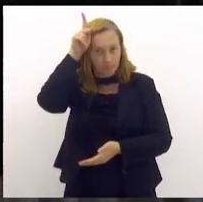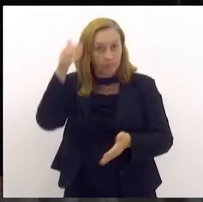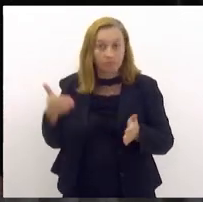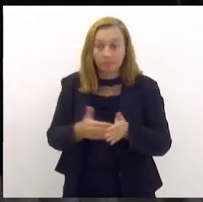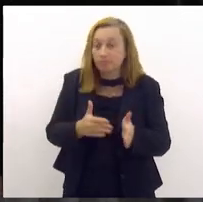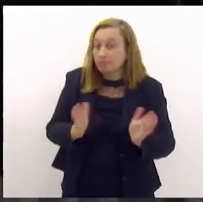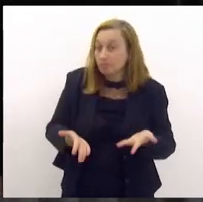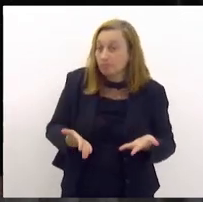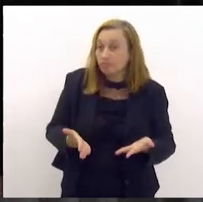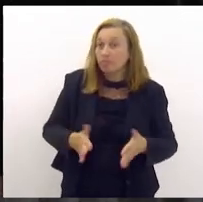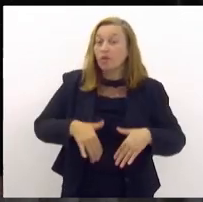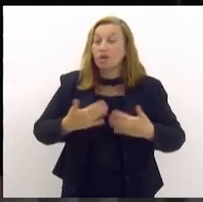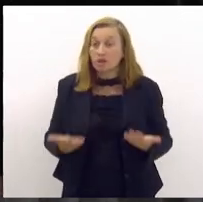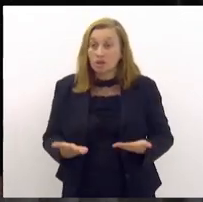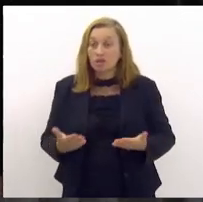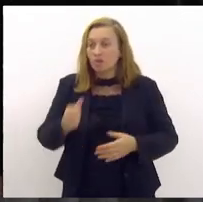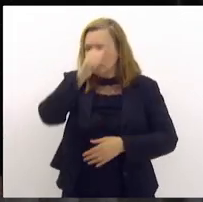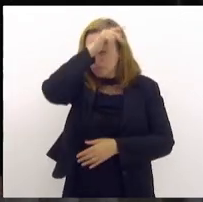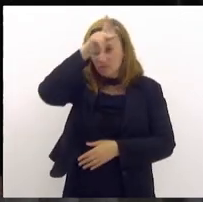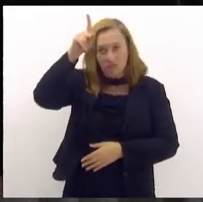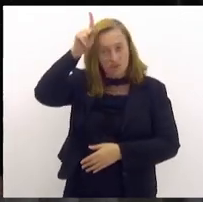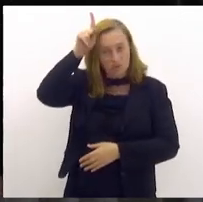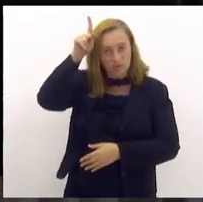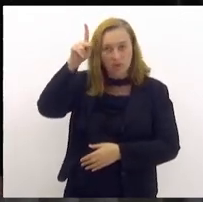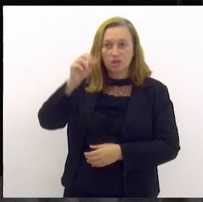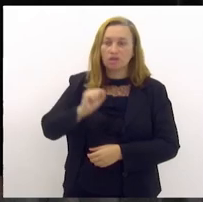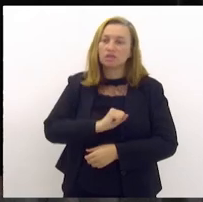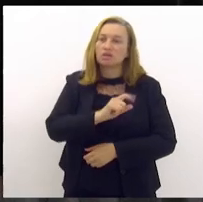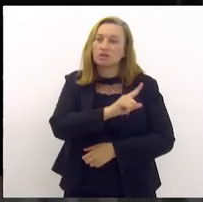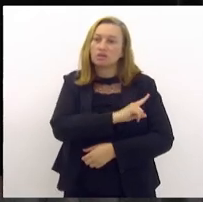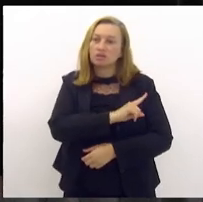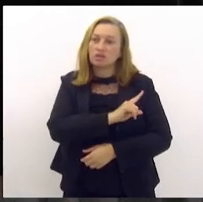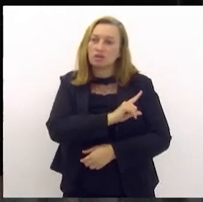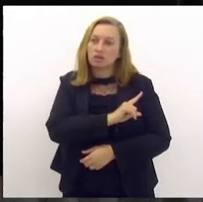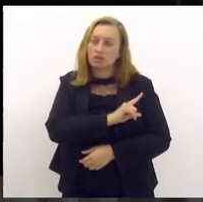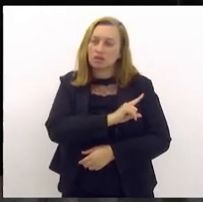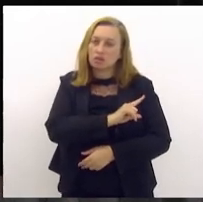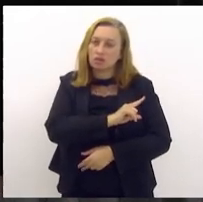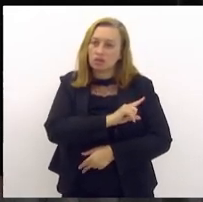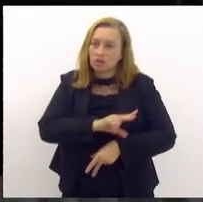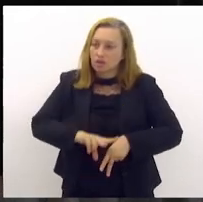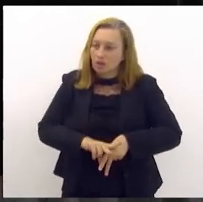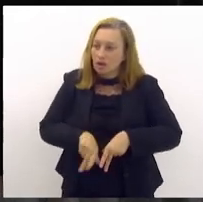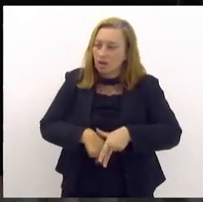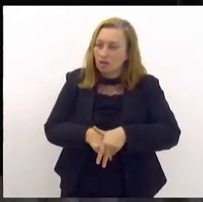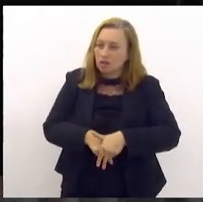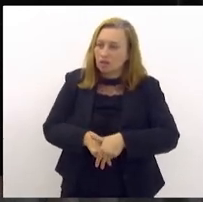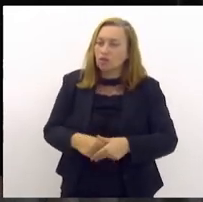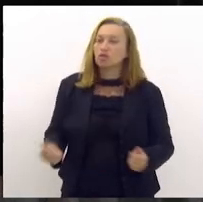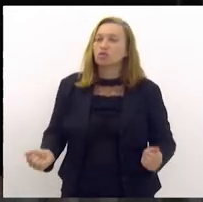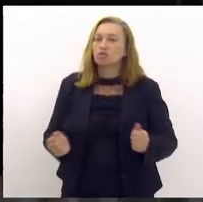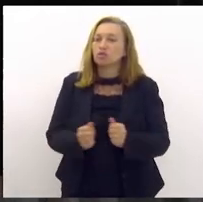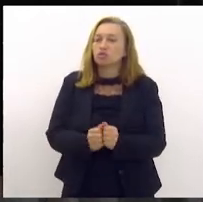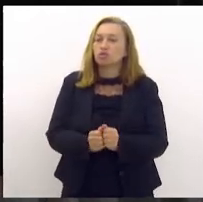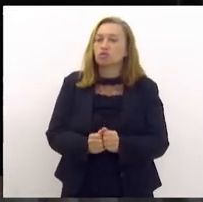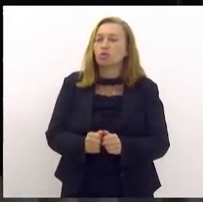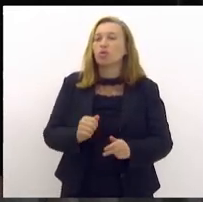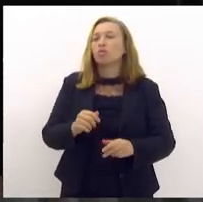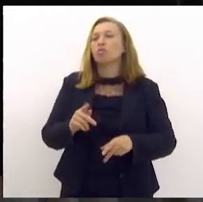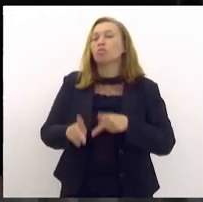Ou seja, a prefeitura de São Gonçalo prepara para dar um calote junto a estes trabalhadores e